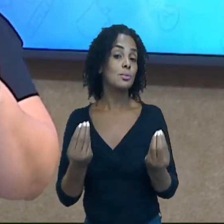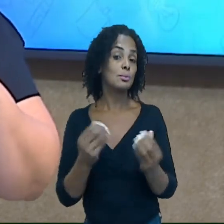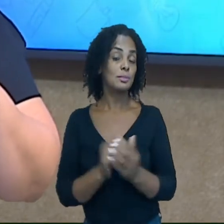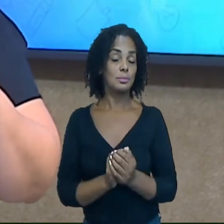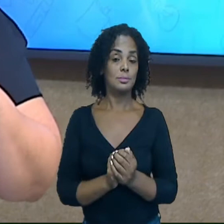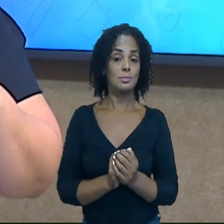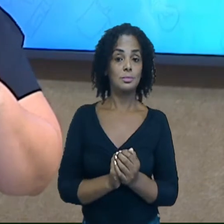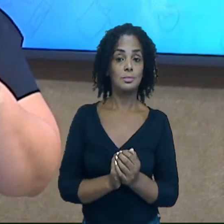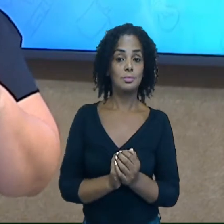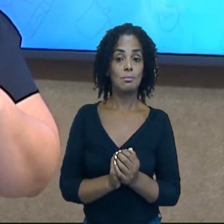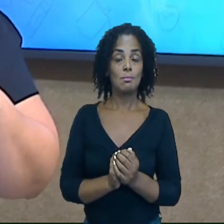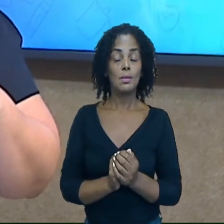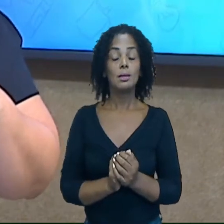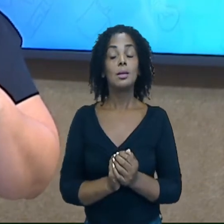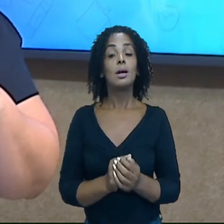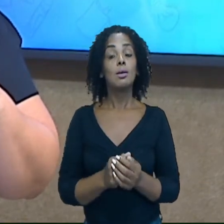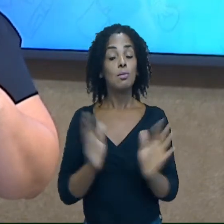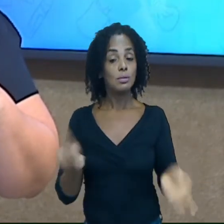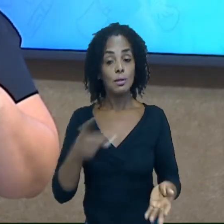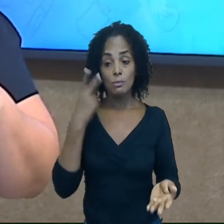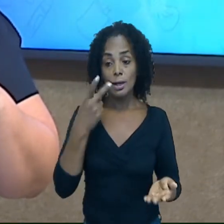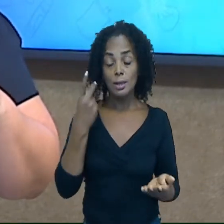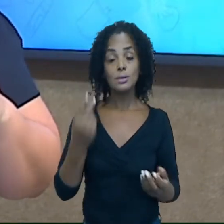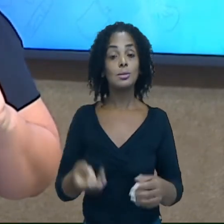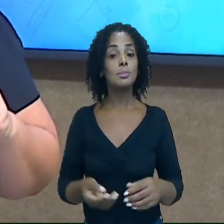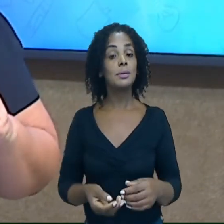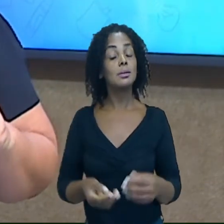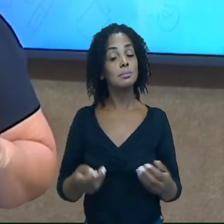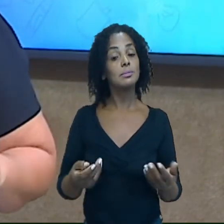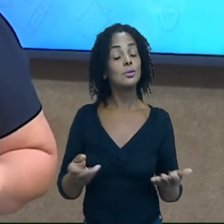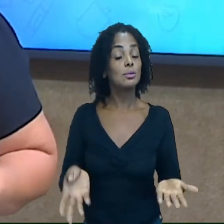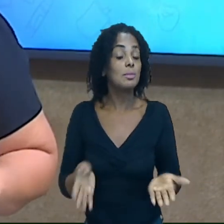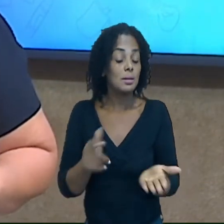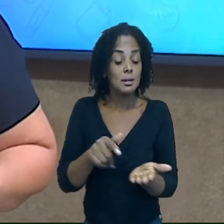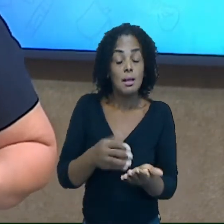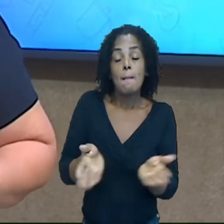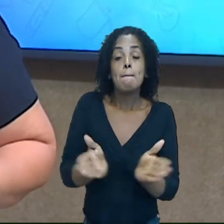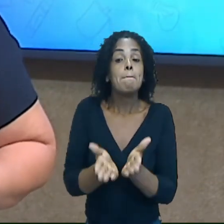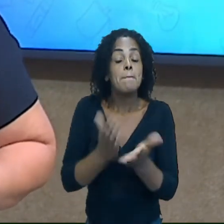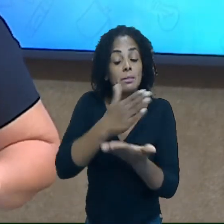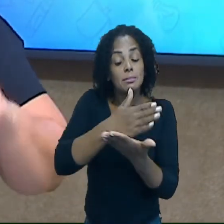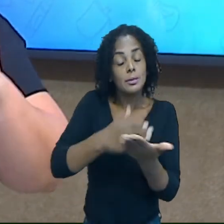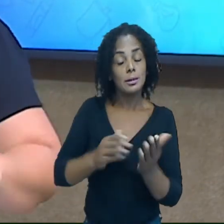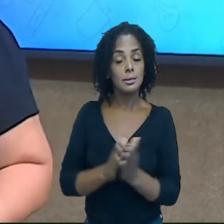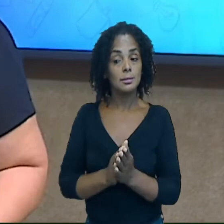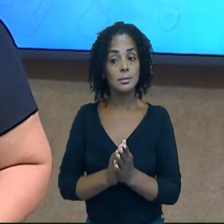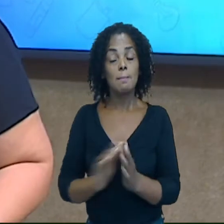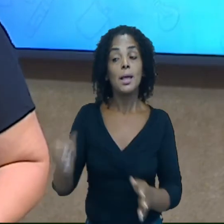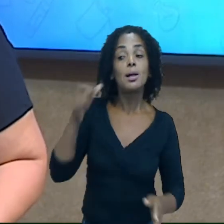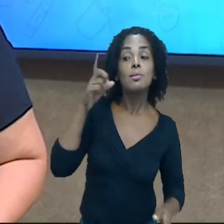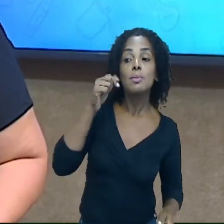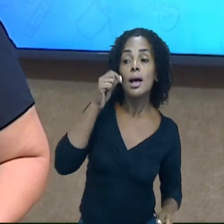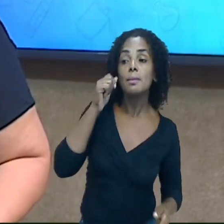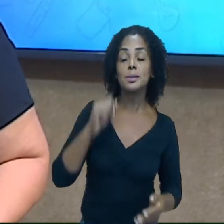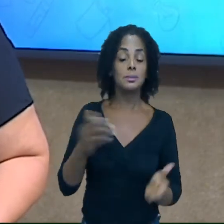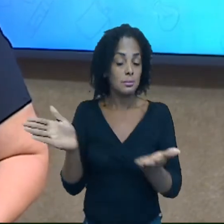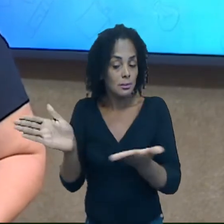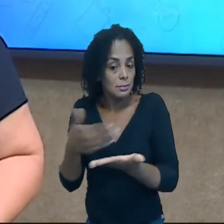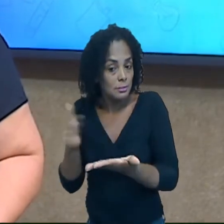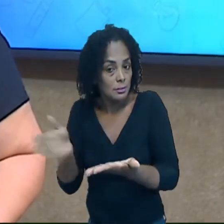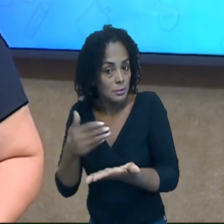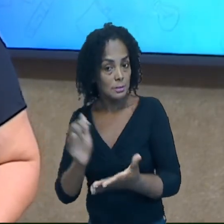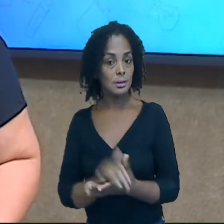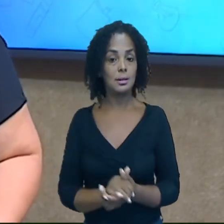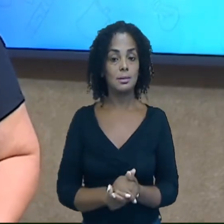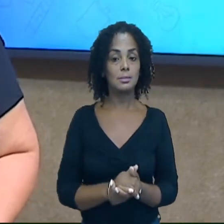exatamente sobre isso que nós vamos falar hoje. Vamos lá? Pegue seu lápis, pegue seu caderno, pois nós teremos informações